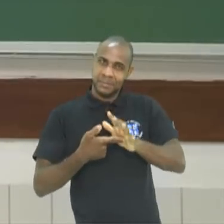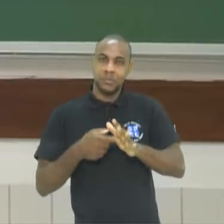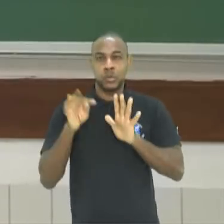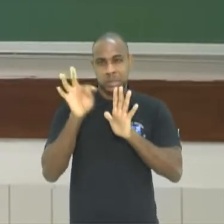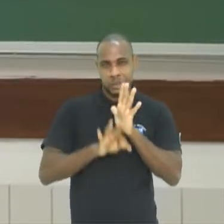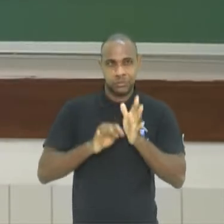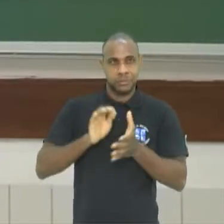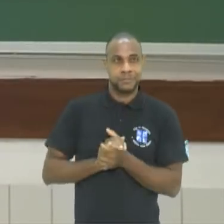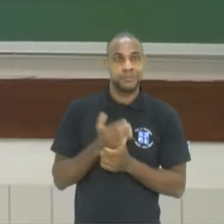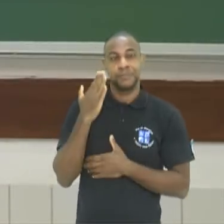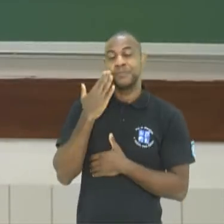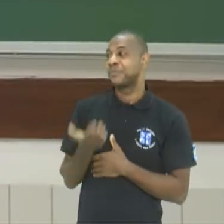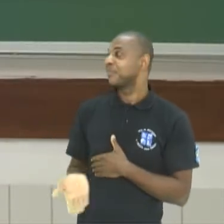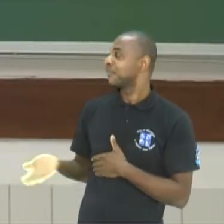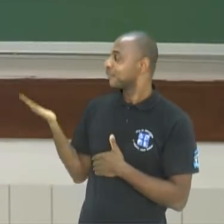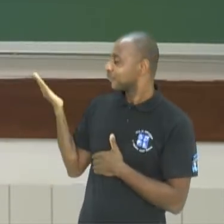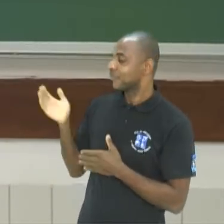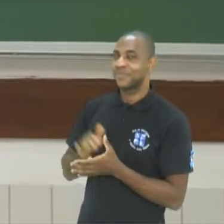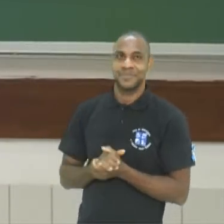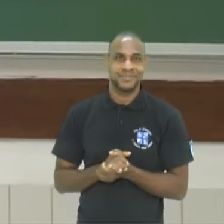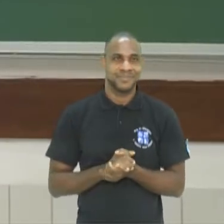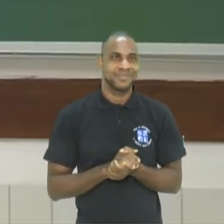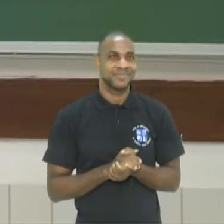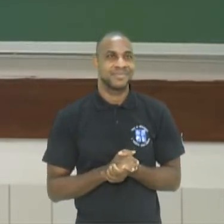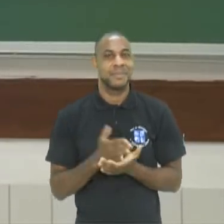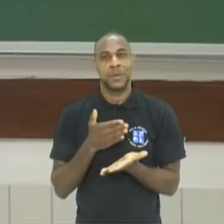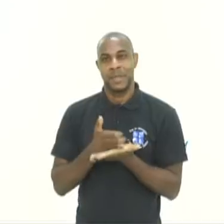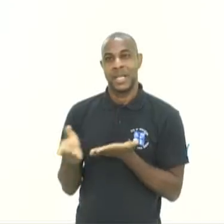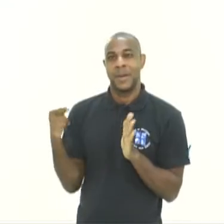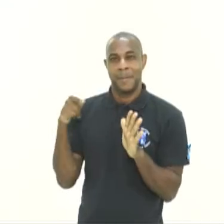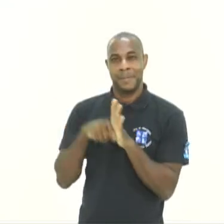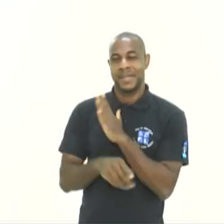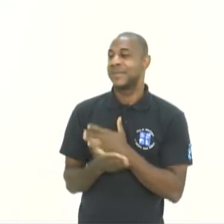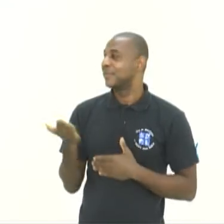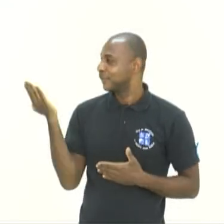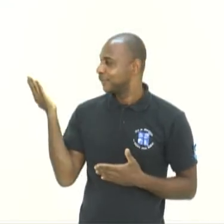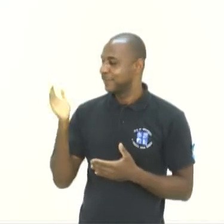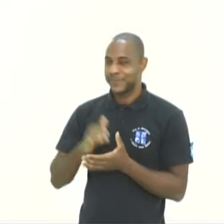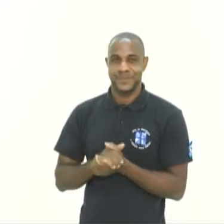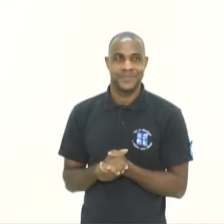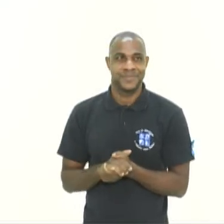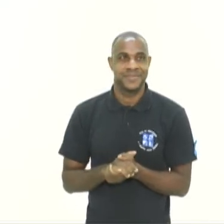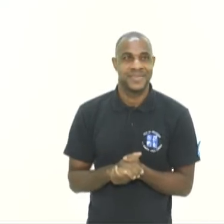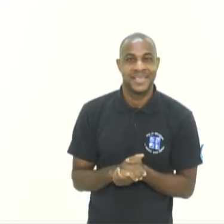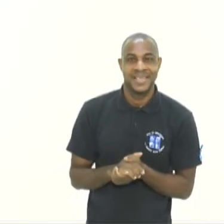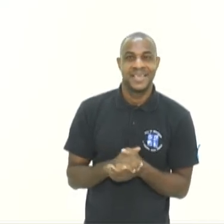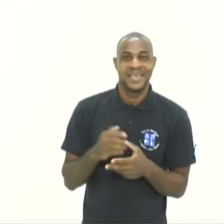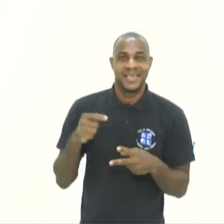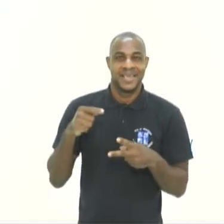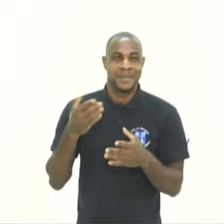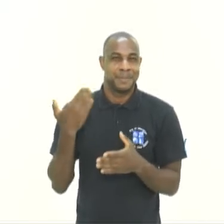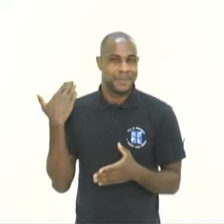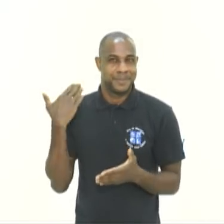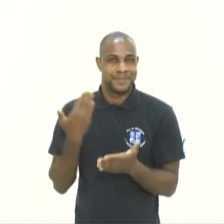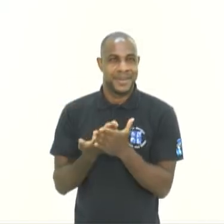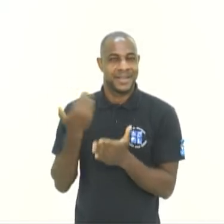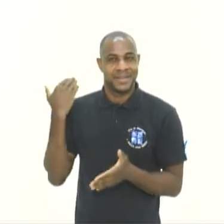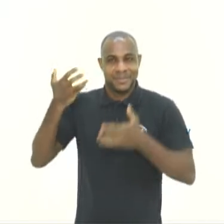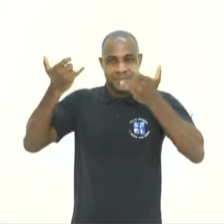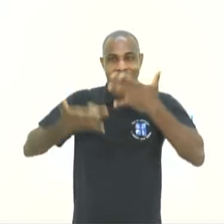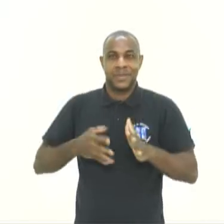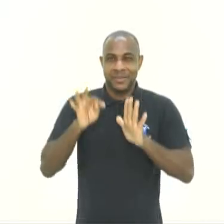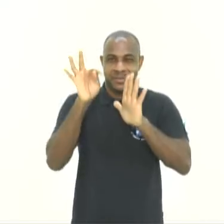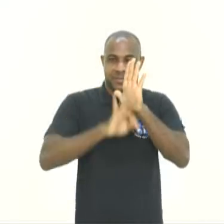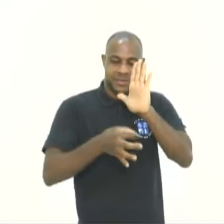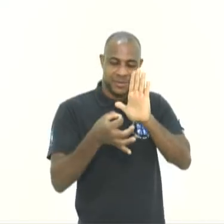texto. Para a gente começar, como vocês já estão acostumados, nós temos um quiz. Nas duas aulas anteriores, nós falamos de artigo de